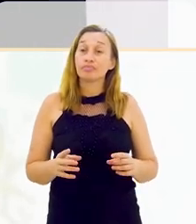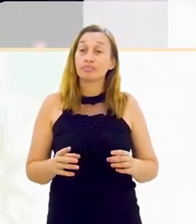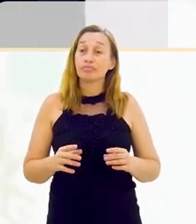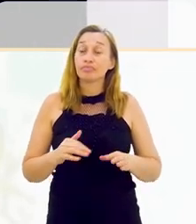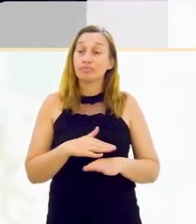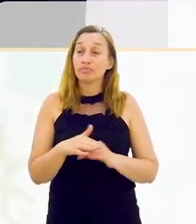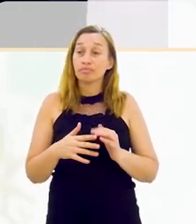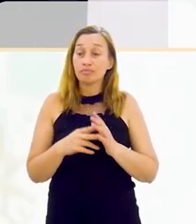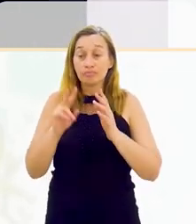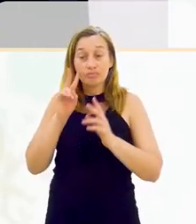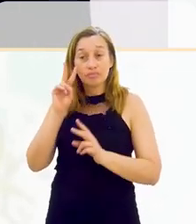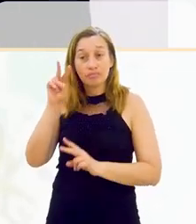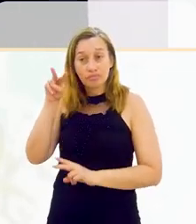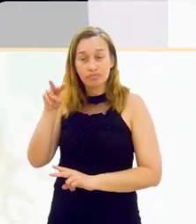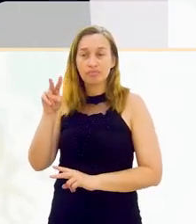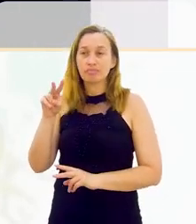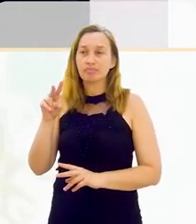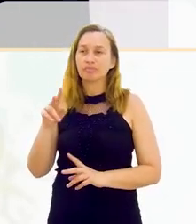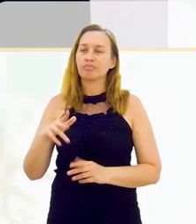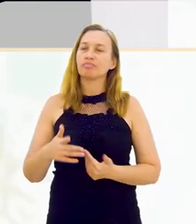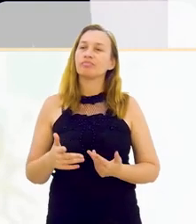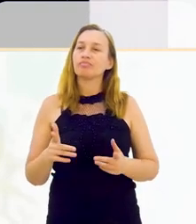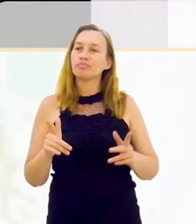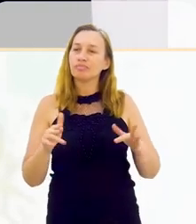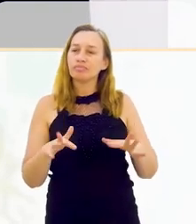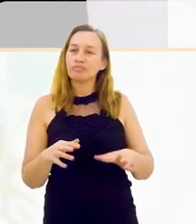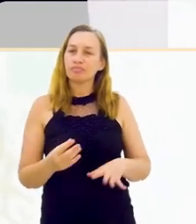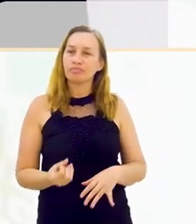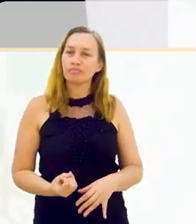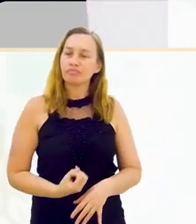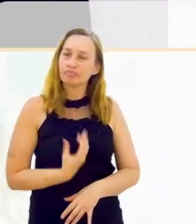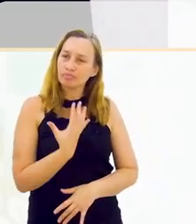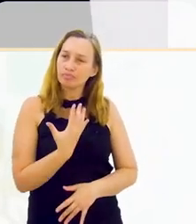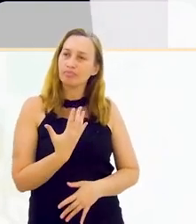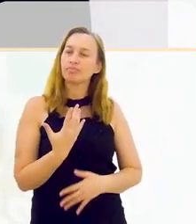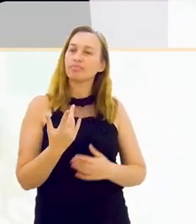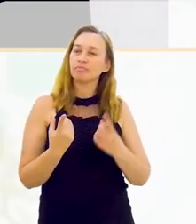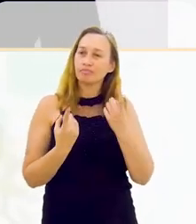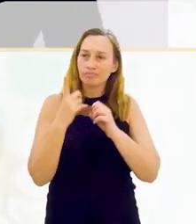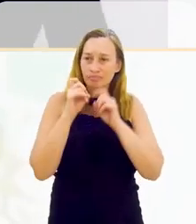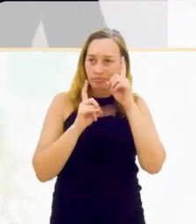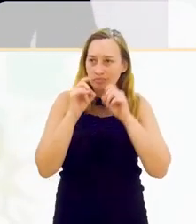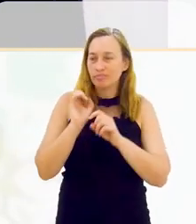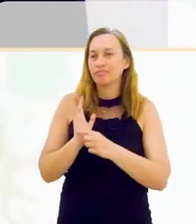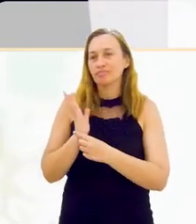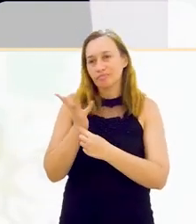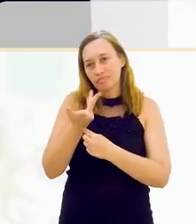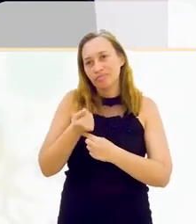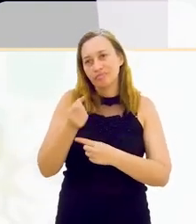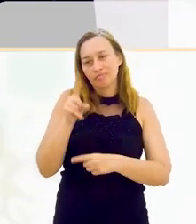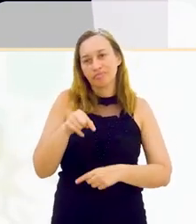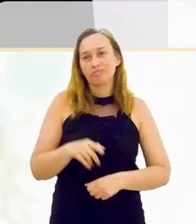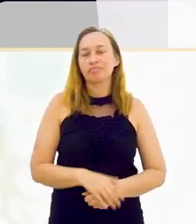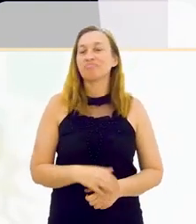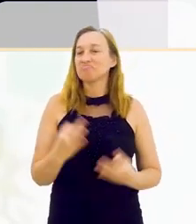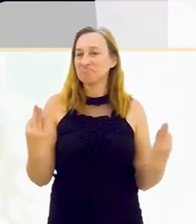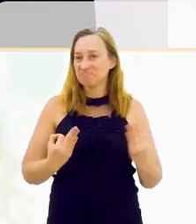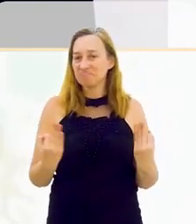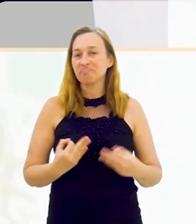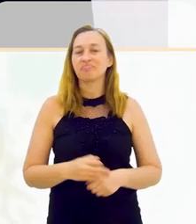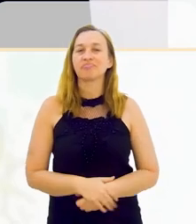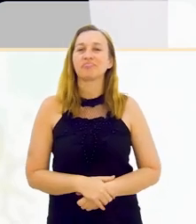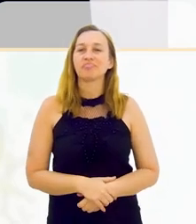bem visto, né? O olhar mudou pela maneira como eu expressava, Que artisticamente, né? perfeito. Digamos assim.